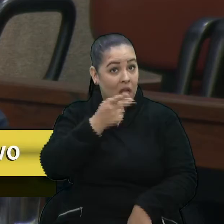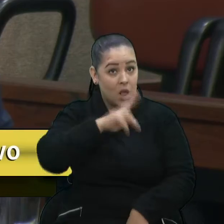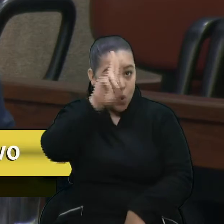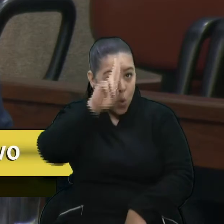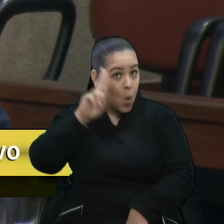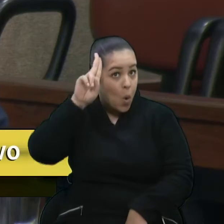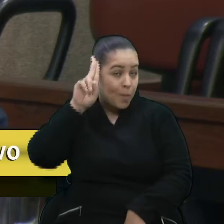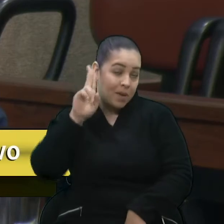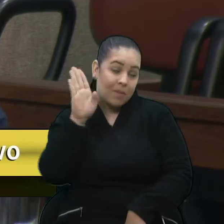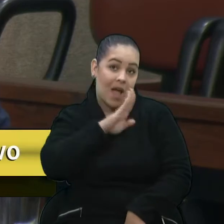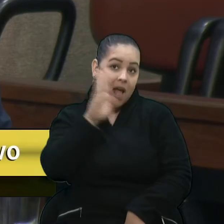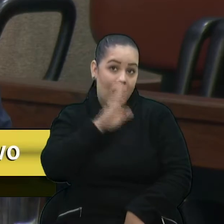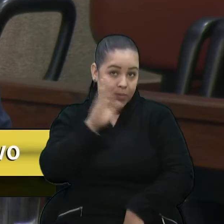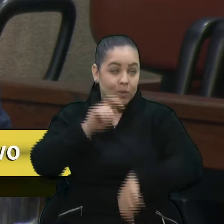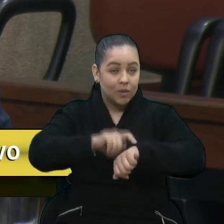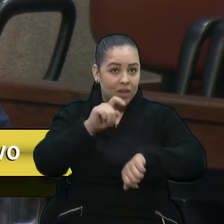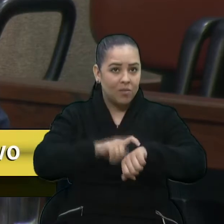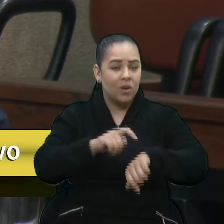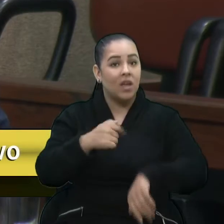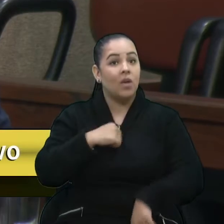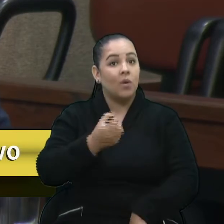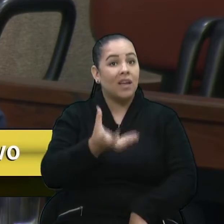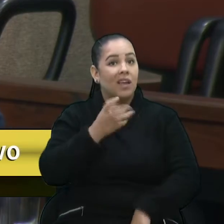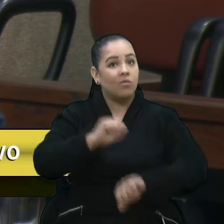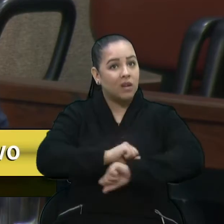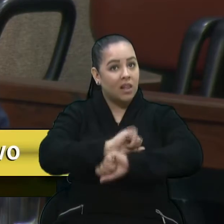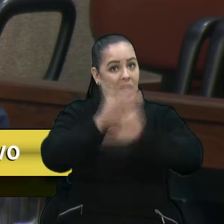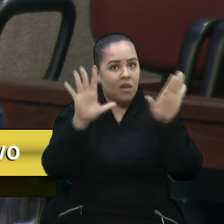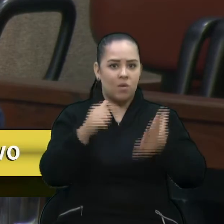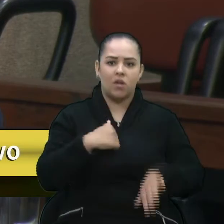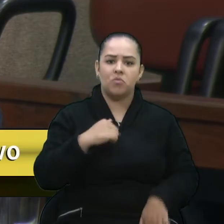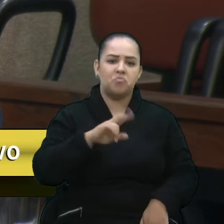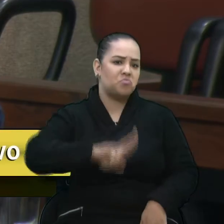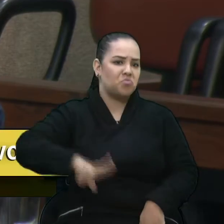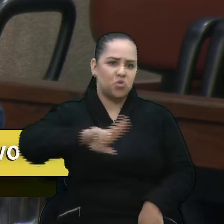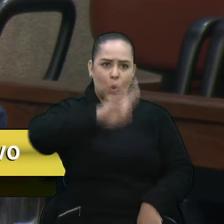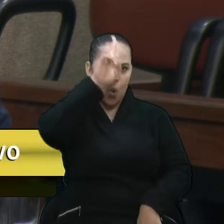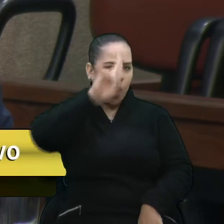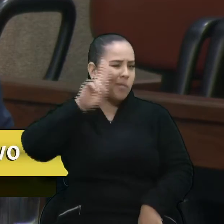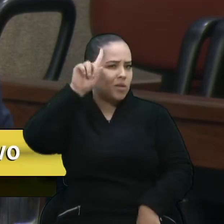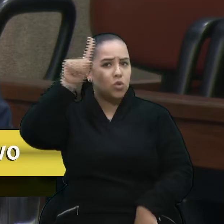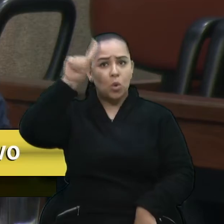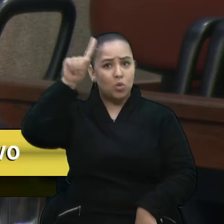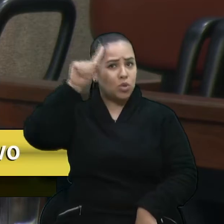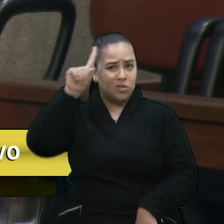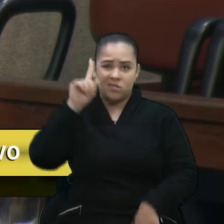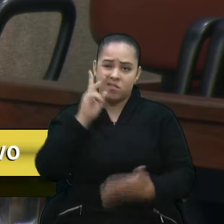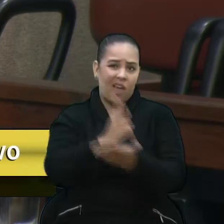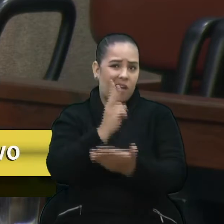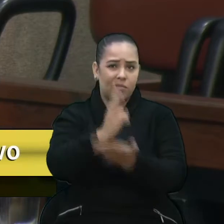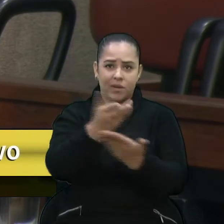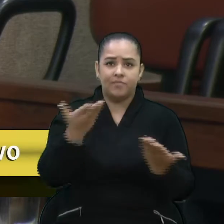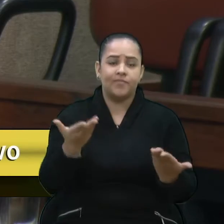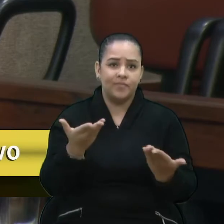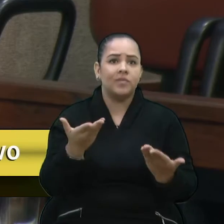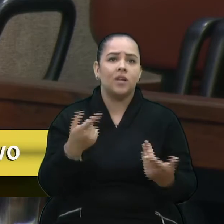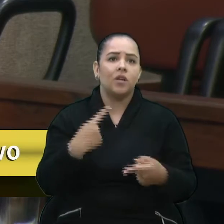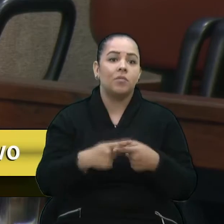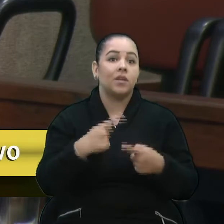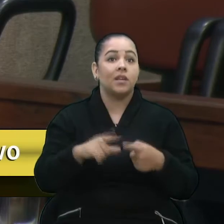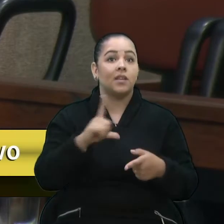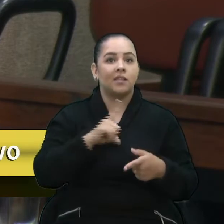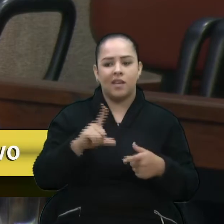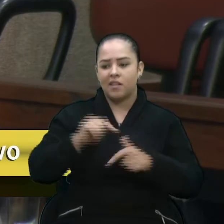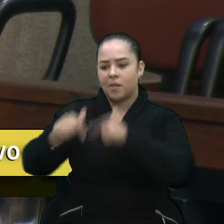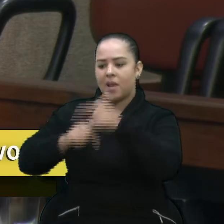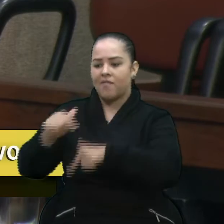para não tomar seu tempo, eu quero deixar claro que eu ando de Uber quase todo dia. Muitos saíram de trabalhar na Randon,